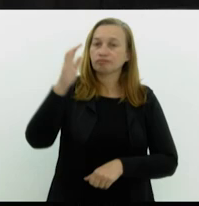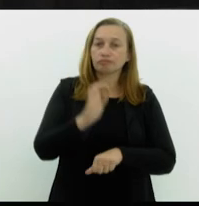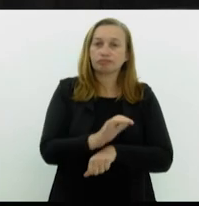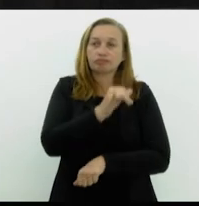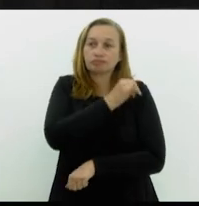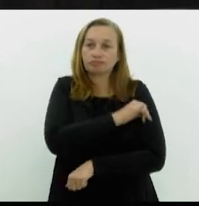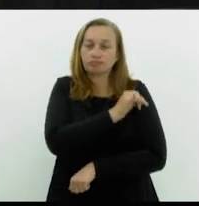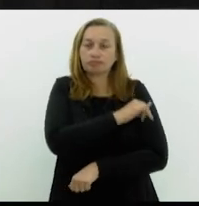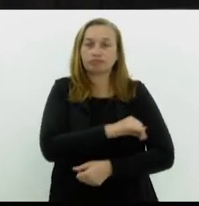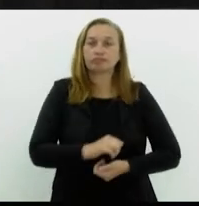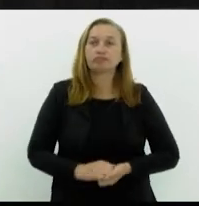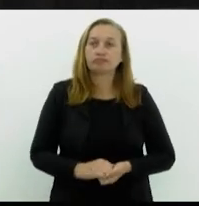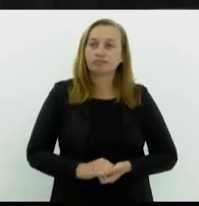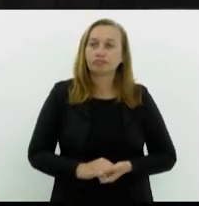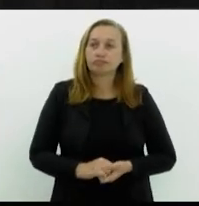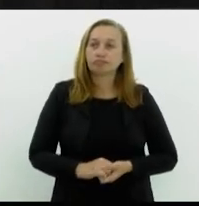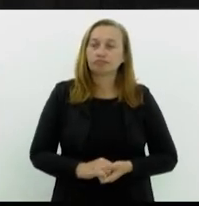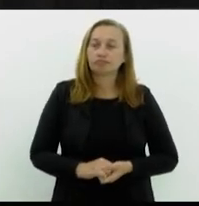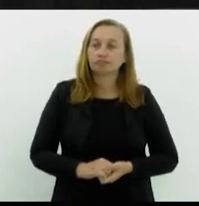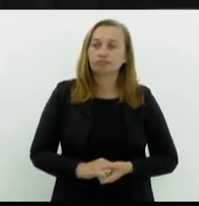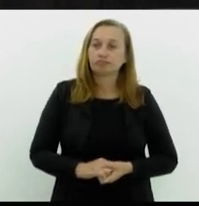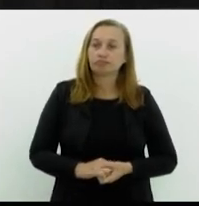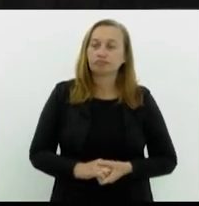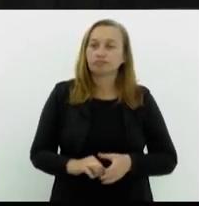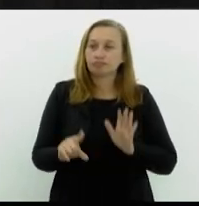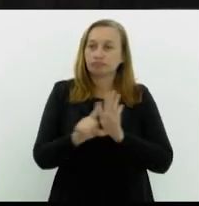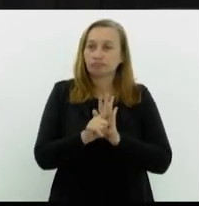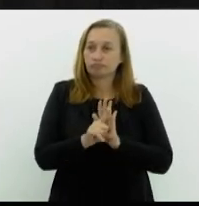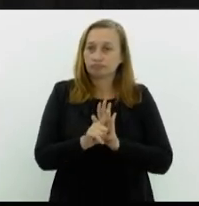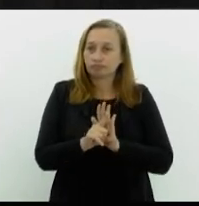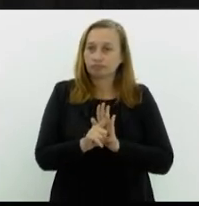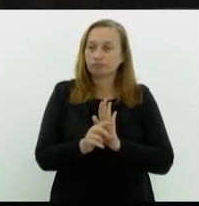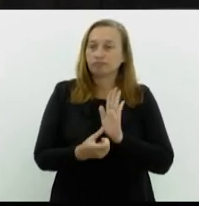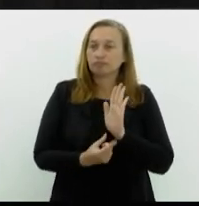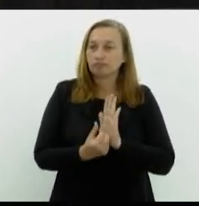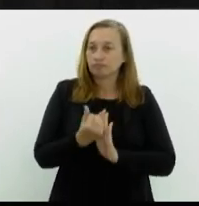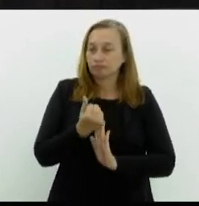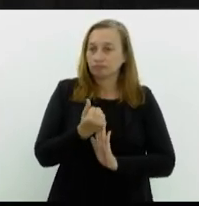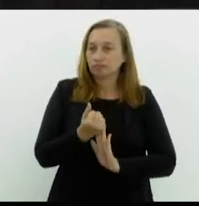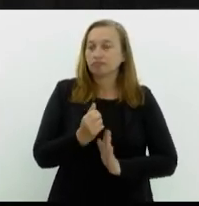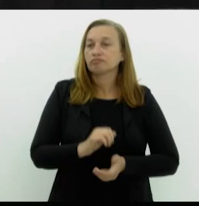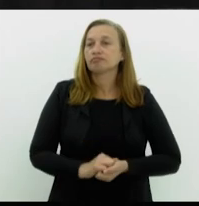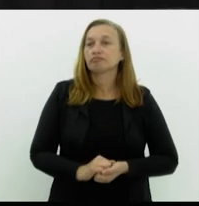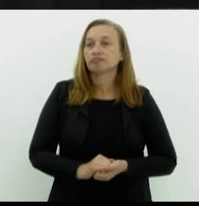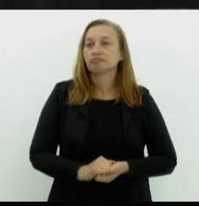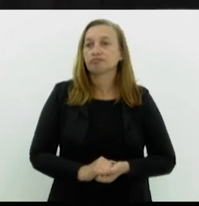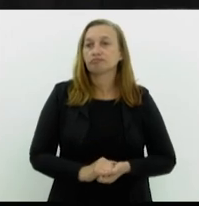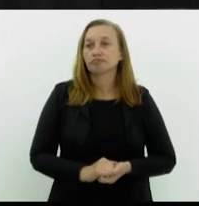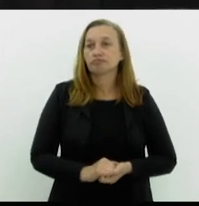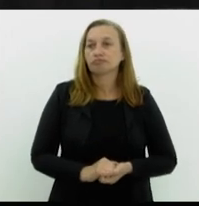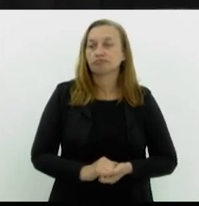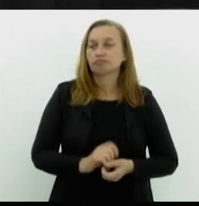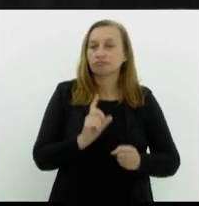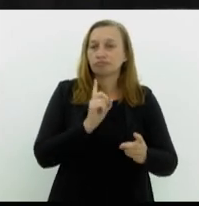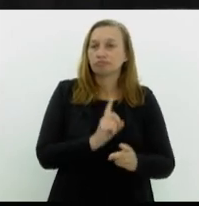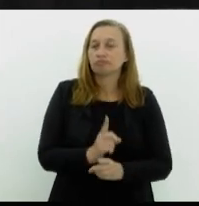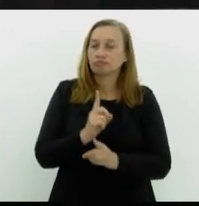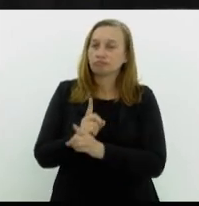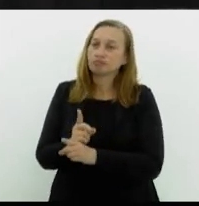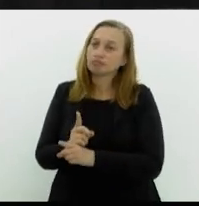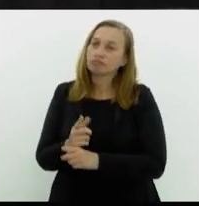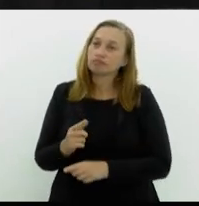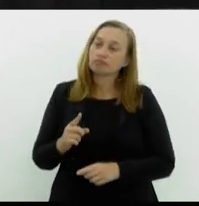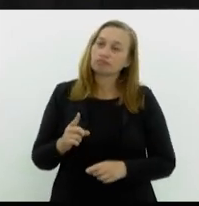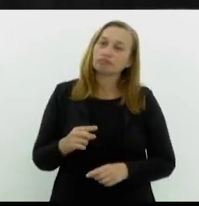do Rio de Janeiro, através da nossa Lei de Diretrizes Orçamentárias, a encontramos no